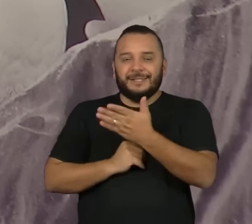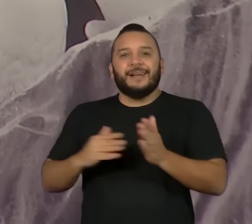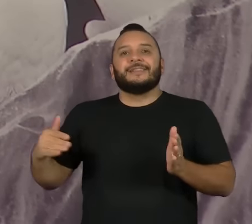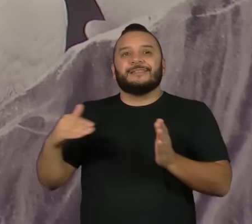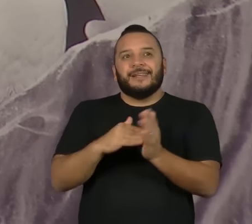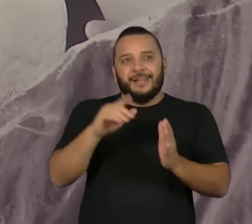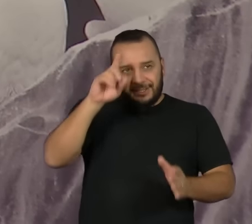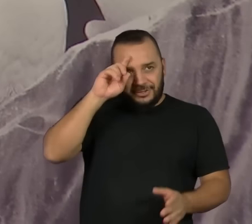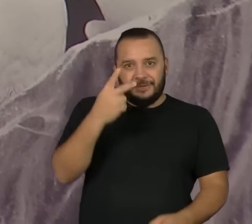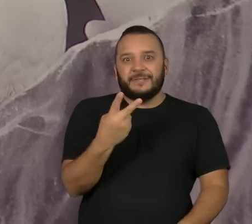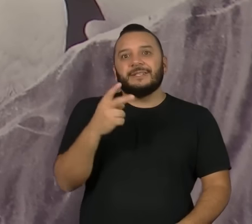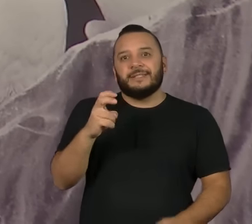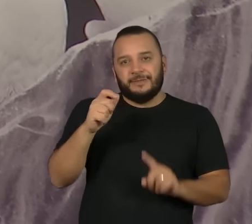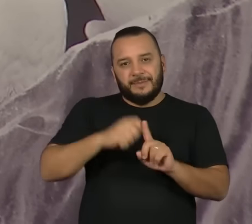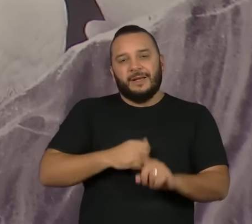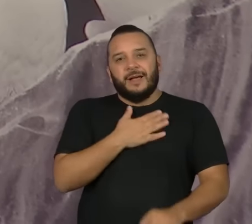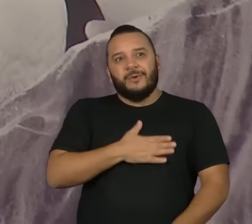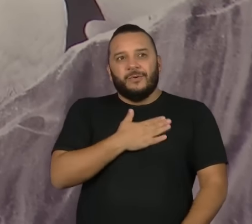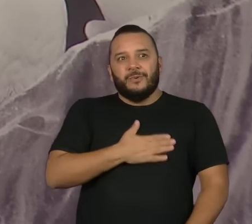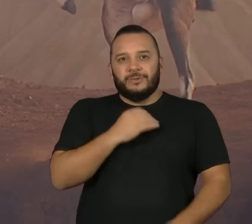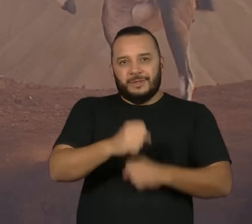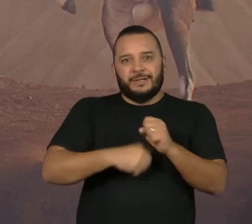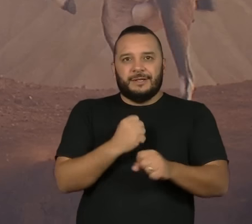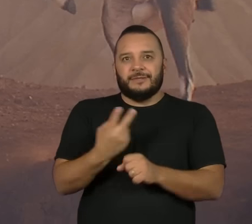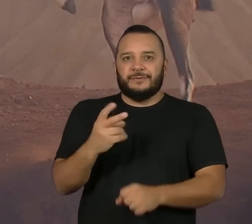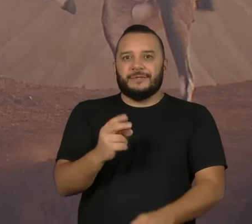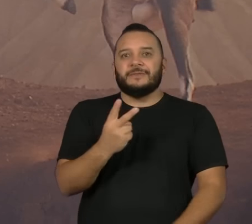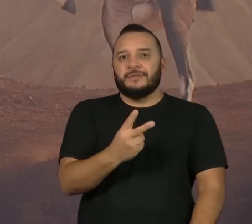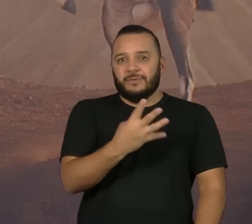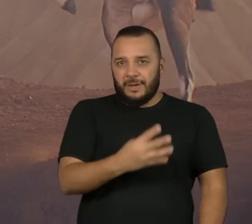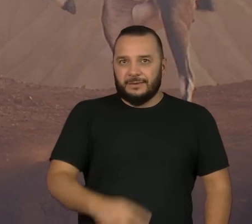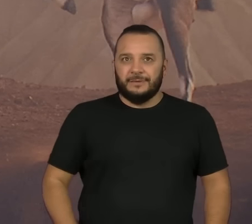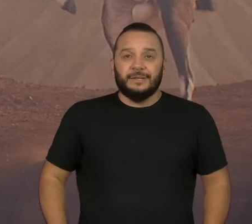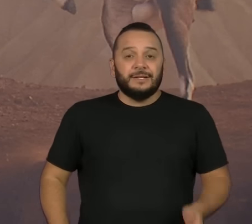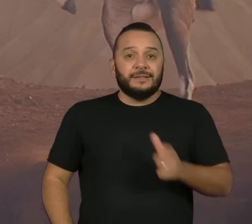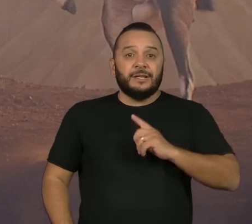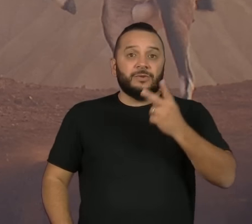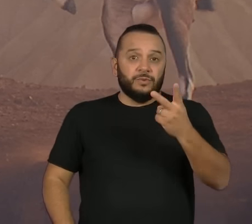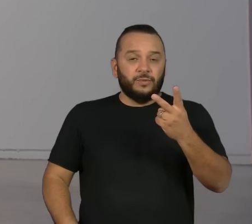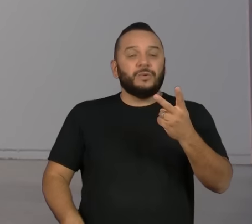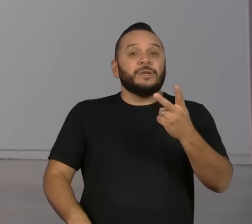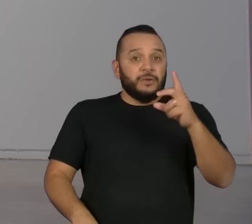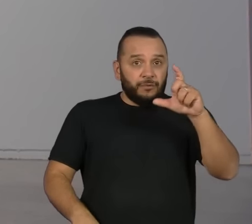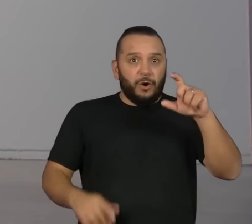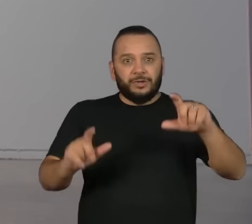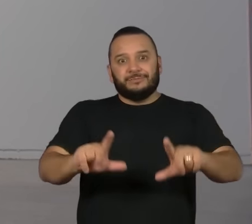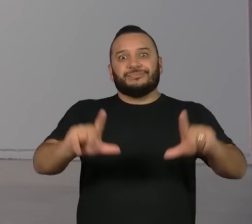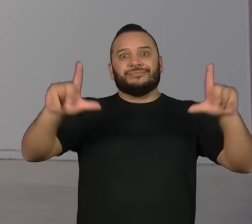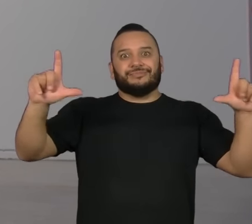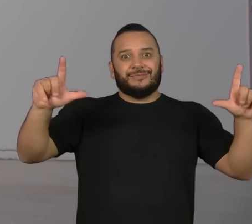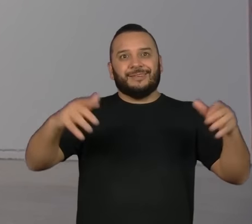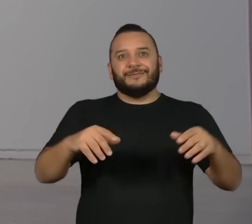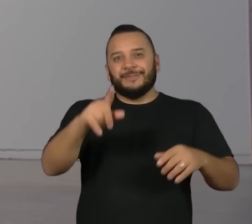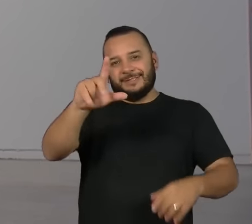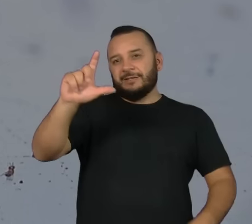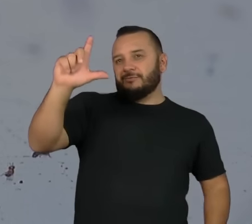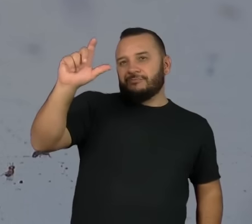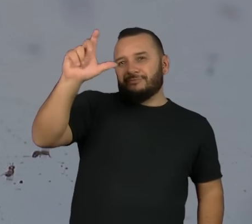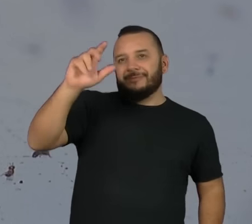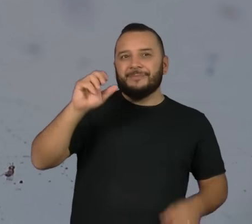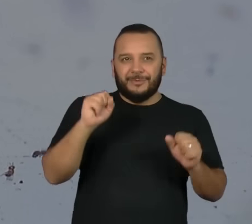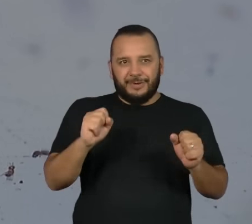dia 25 de agosto de 2024. 2 fotos foram ampliadas para que o público faça suas